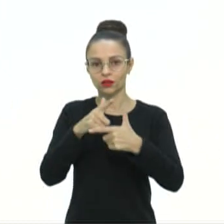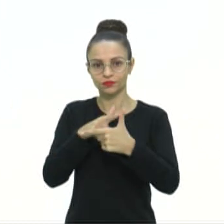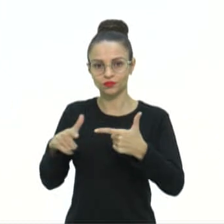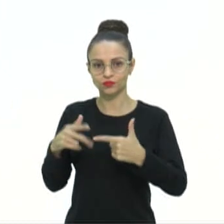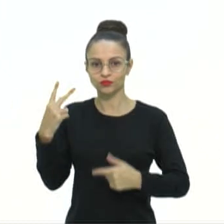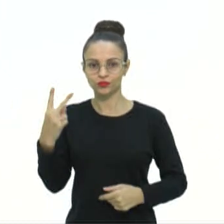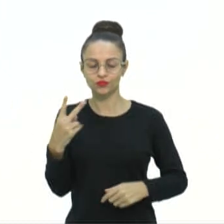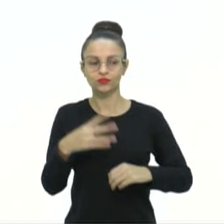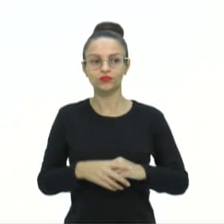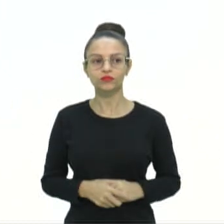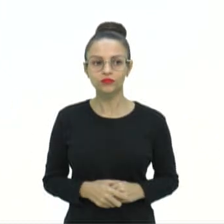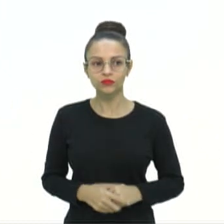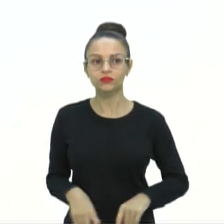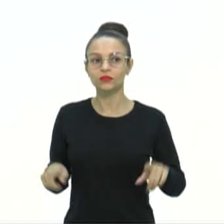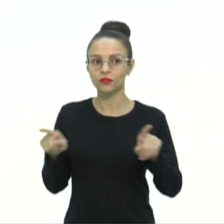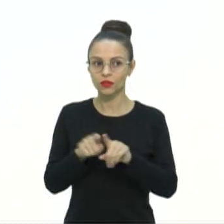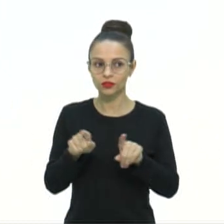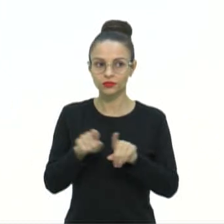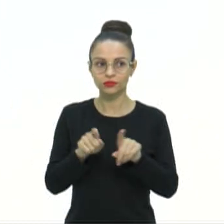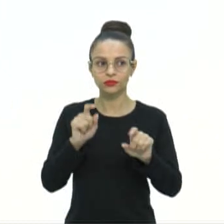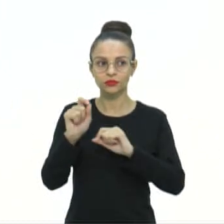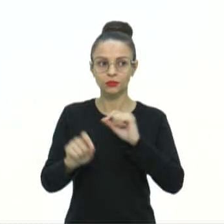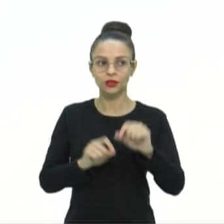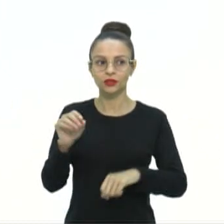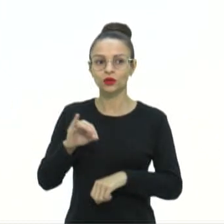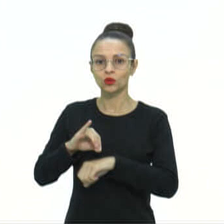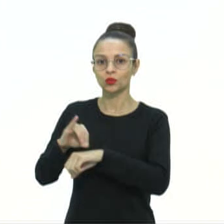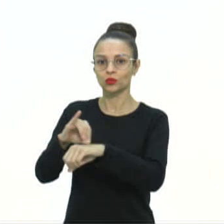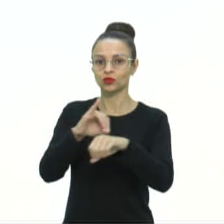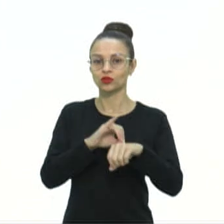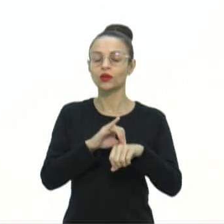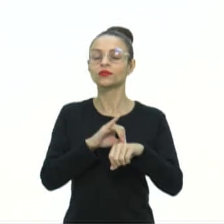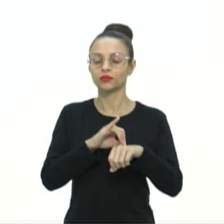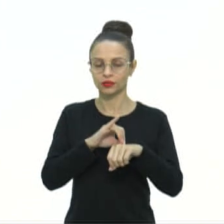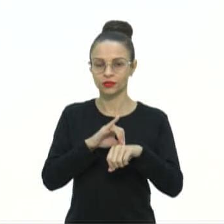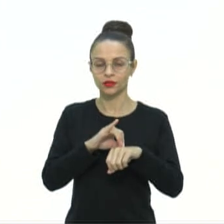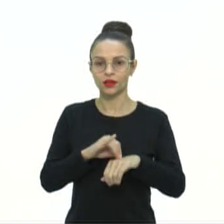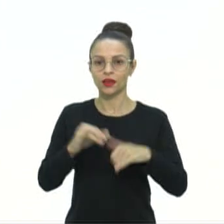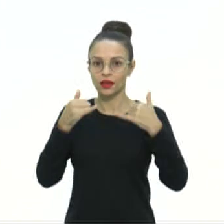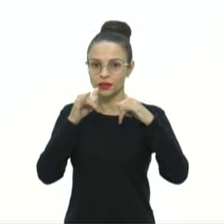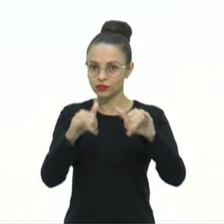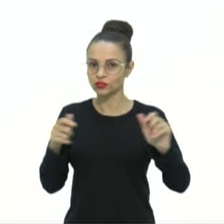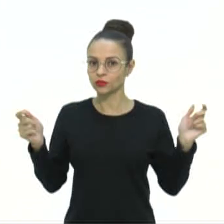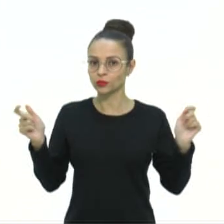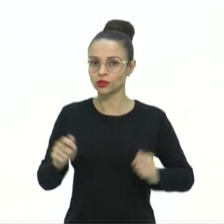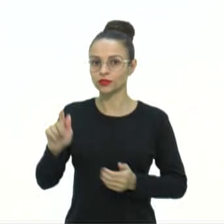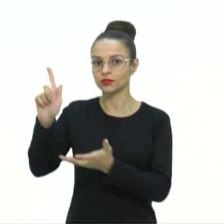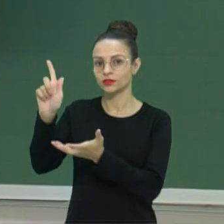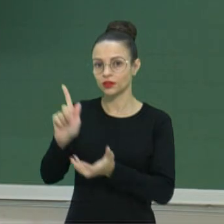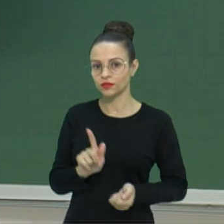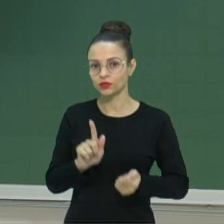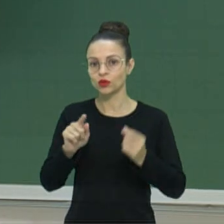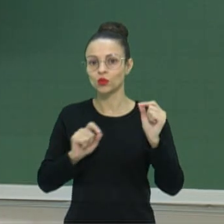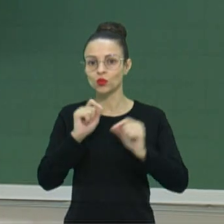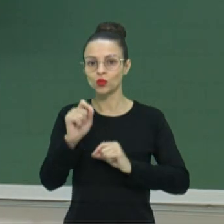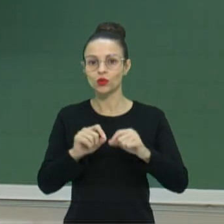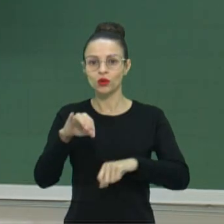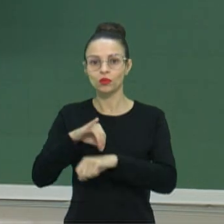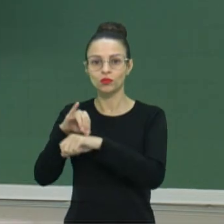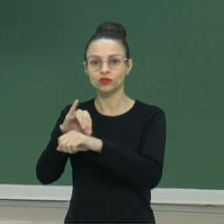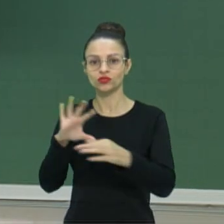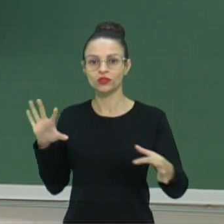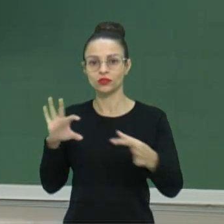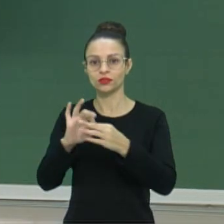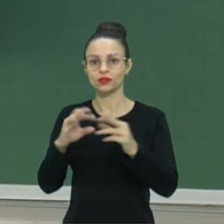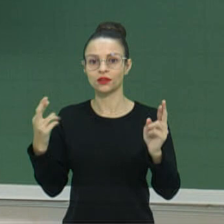2. Também nós temos aqui a corpos, a energia potencial gravitacional, que são corpos que estão relacionados com altura, né? Ou seja,